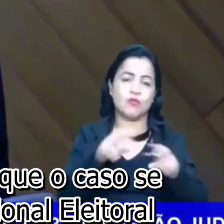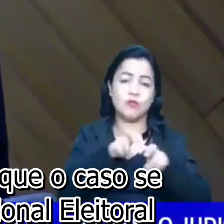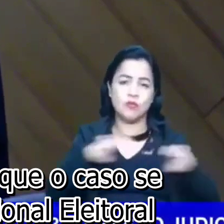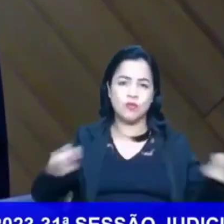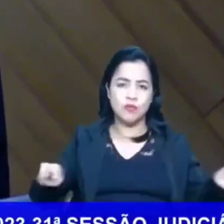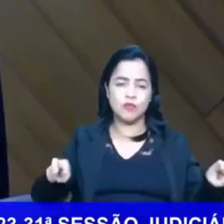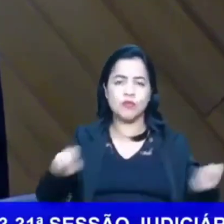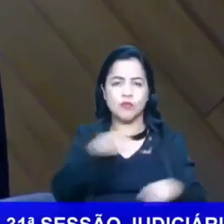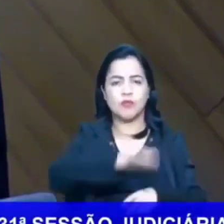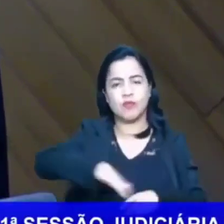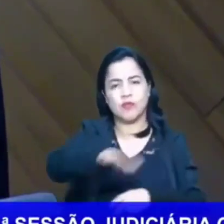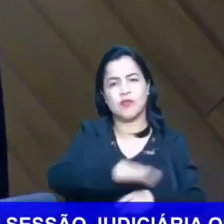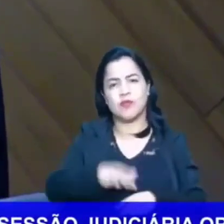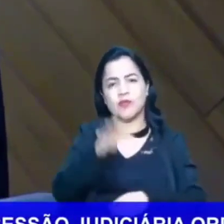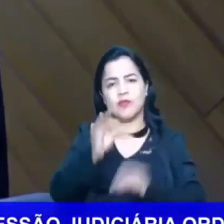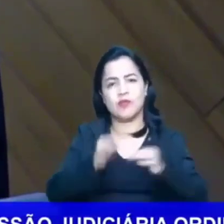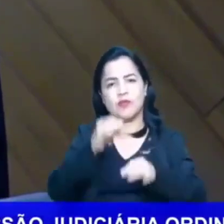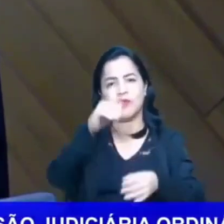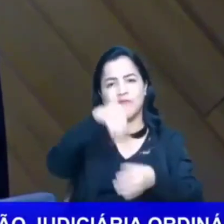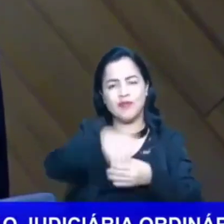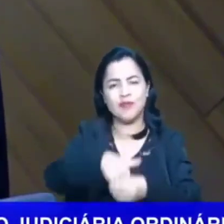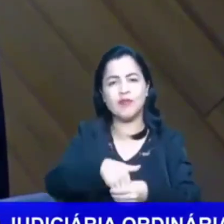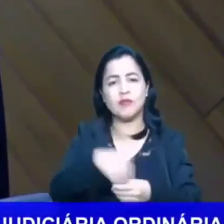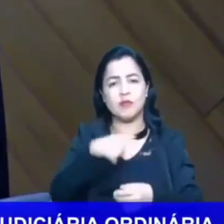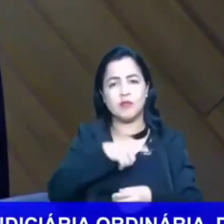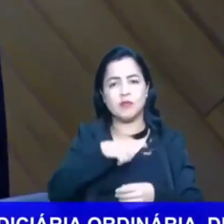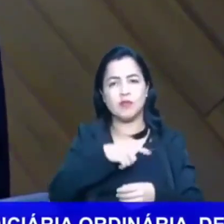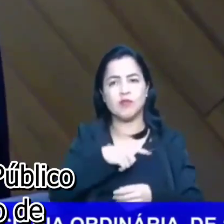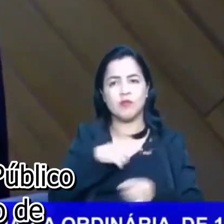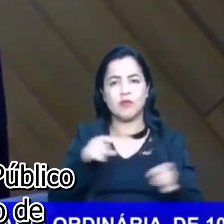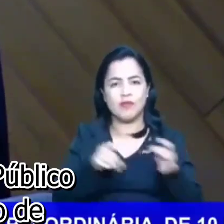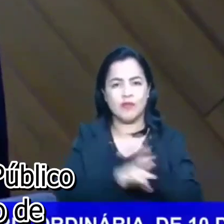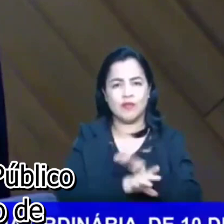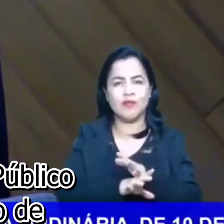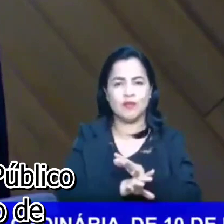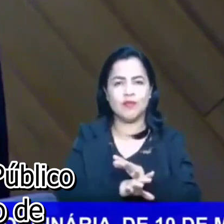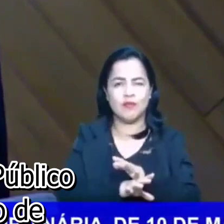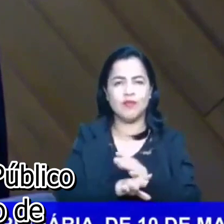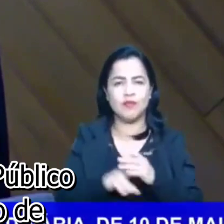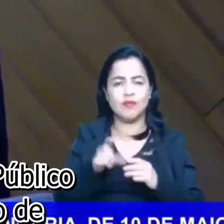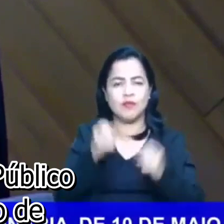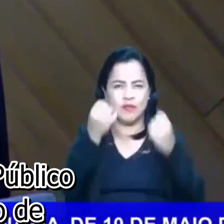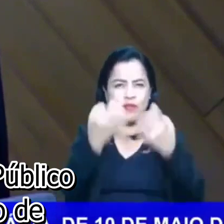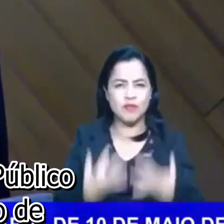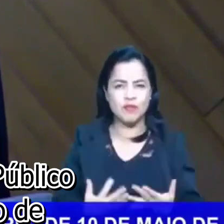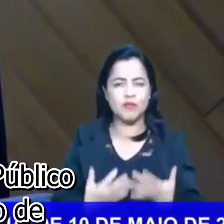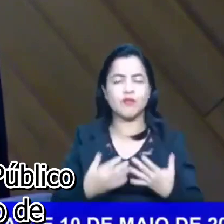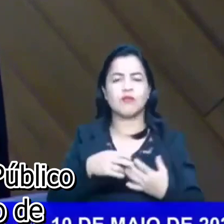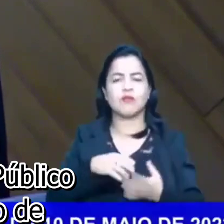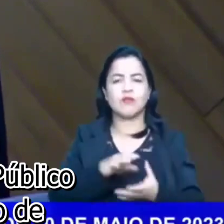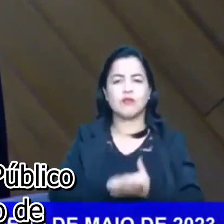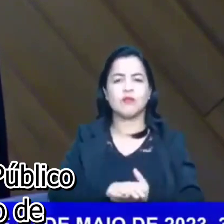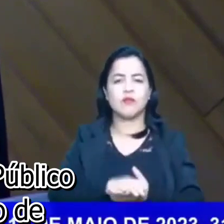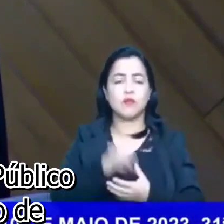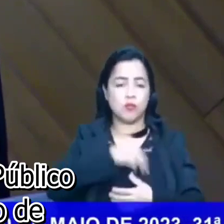Regional Eleitoral acabou de se debruçar, onde o ilustre representante do Ministério Público